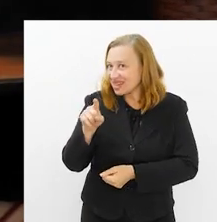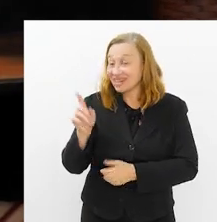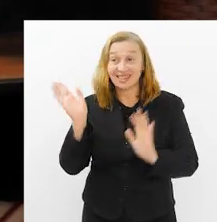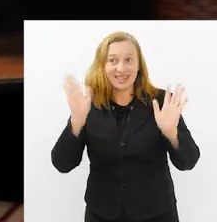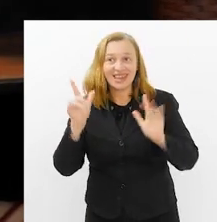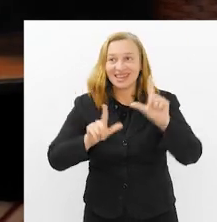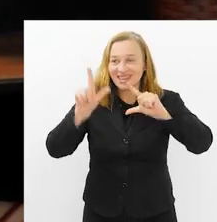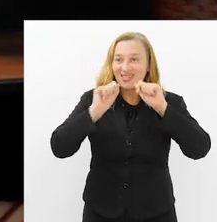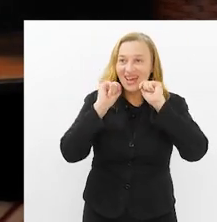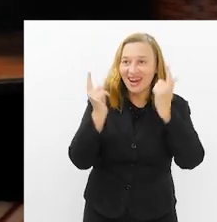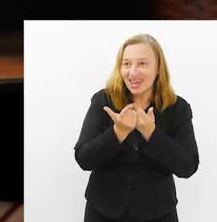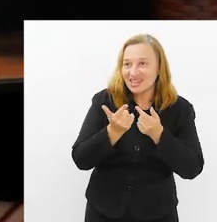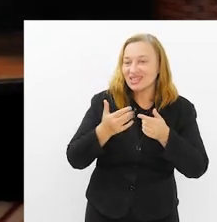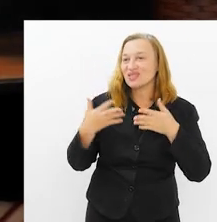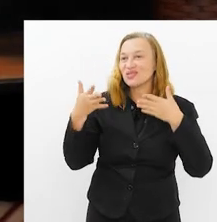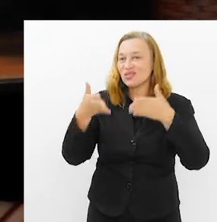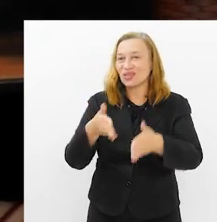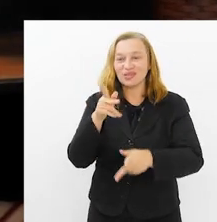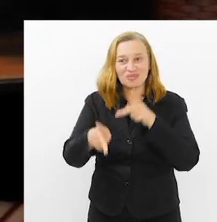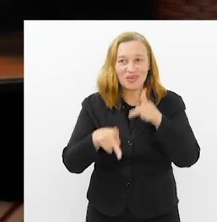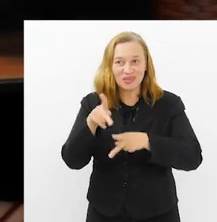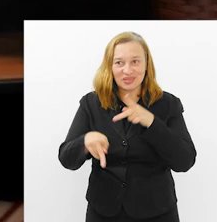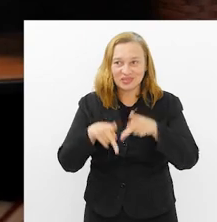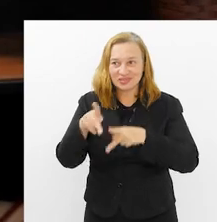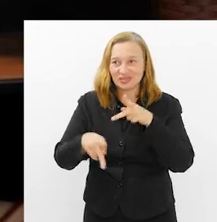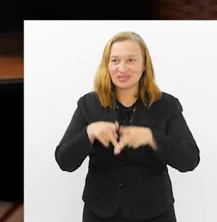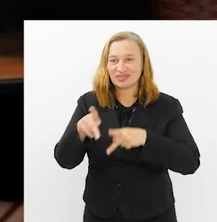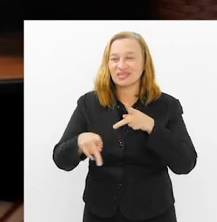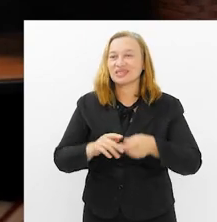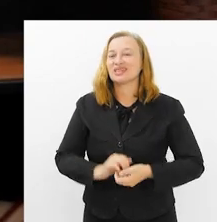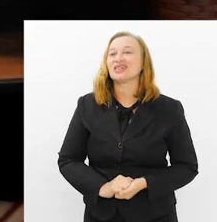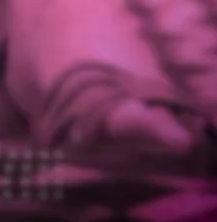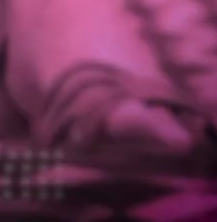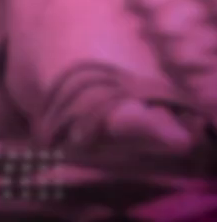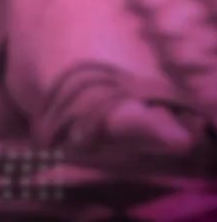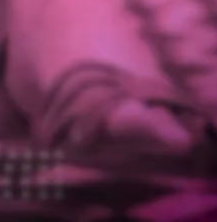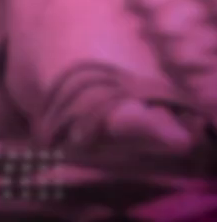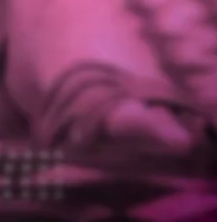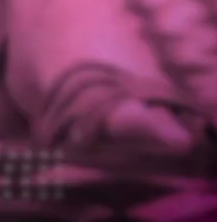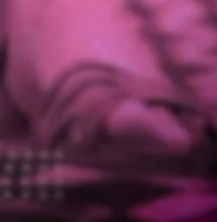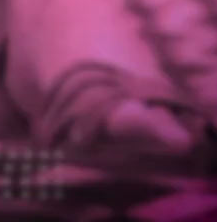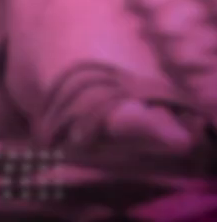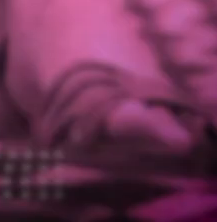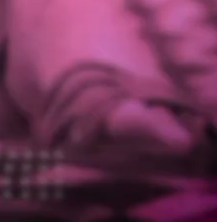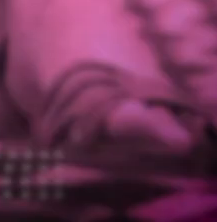Mulher. Eu espero você. Até lá. TV Alerj, o canal do povo.